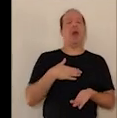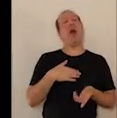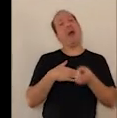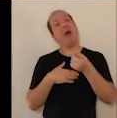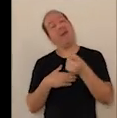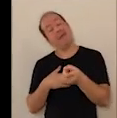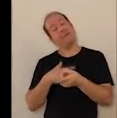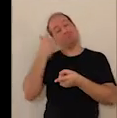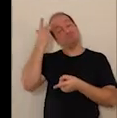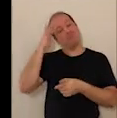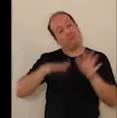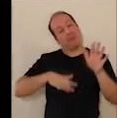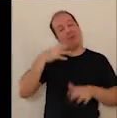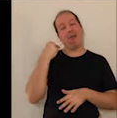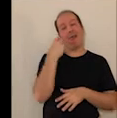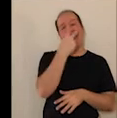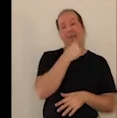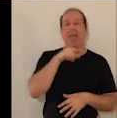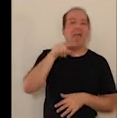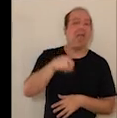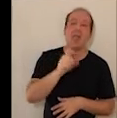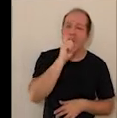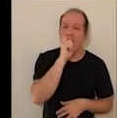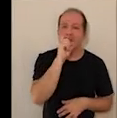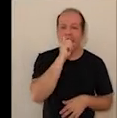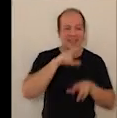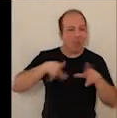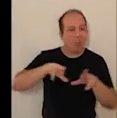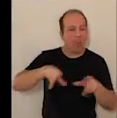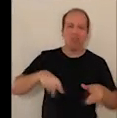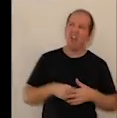se engana. Ele não é seu pai. O quê?